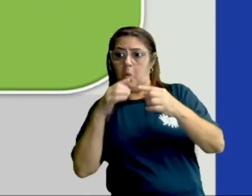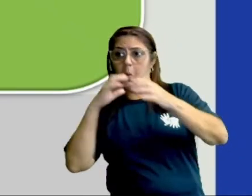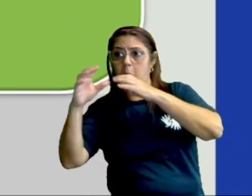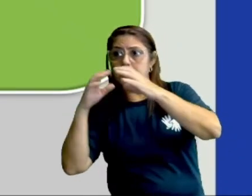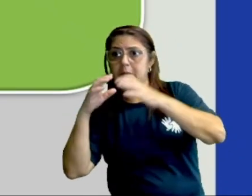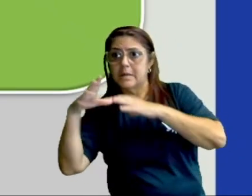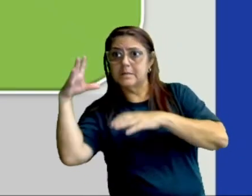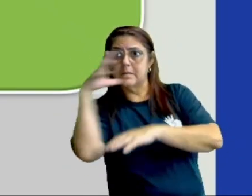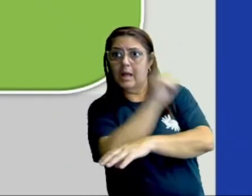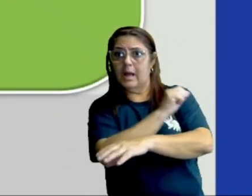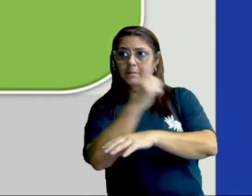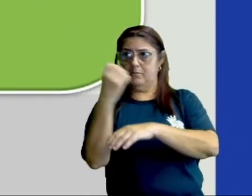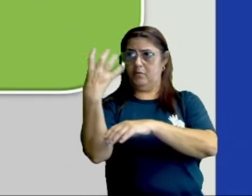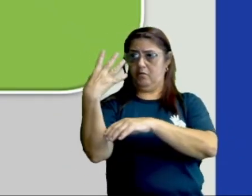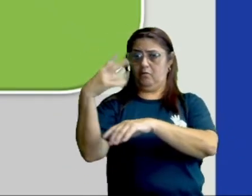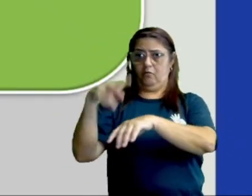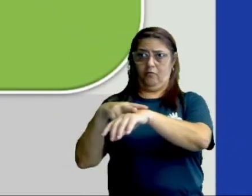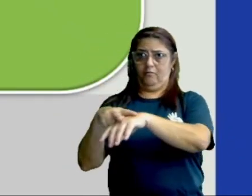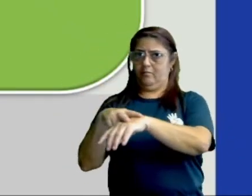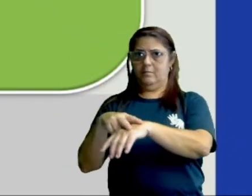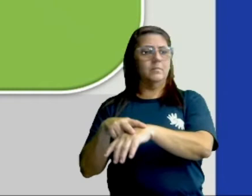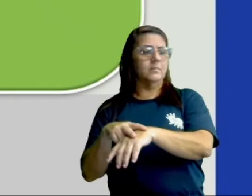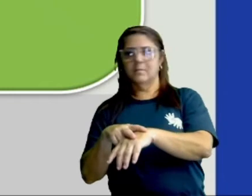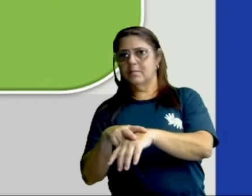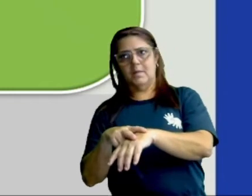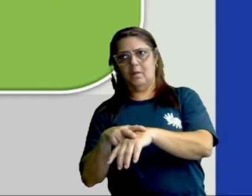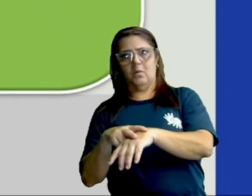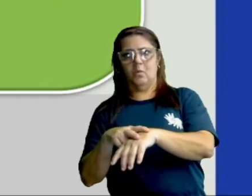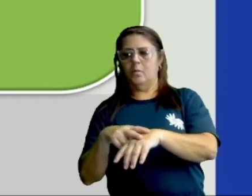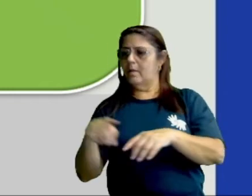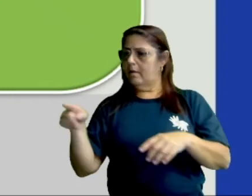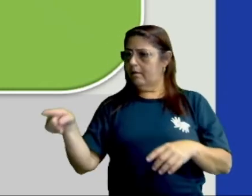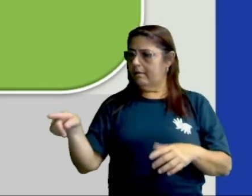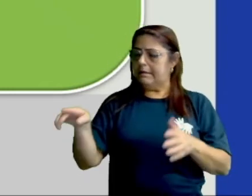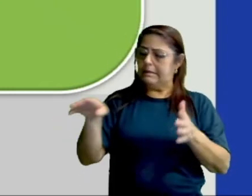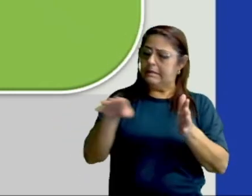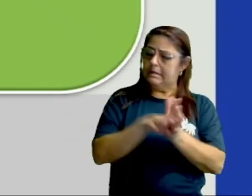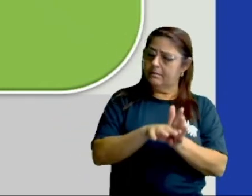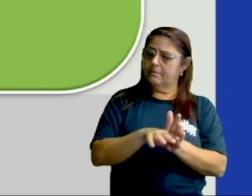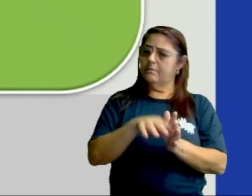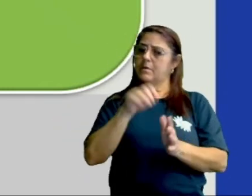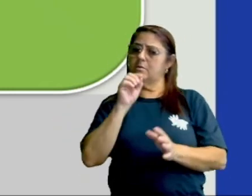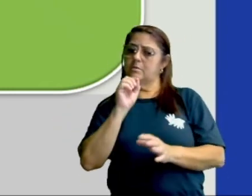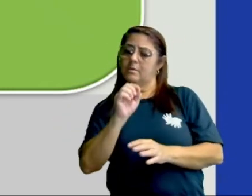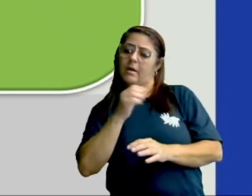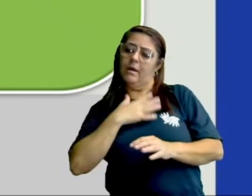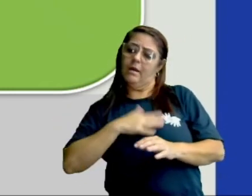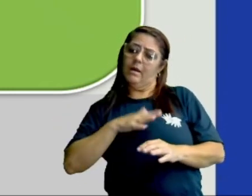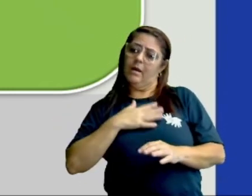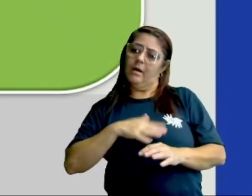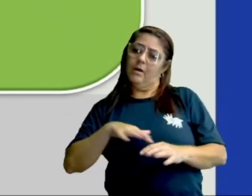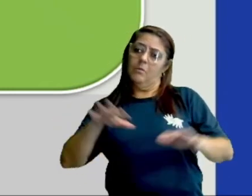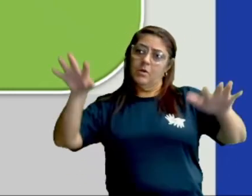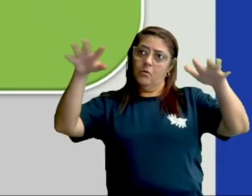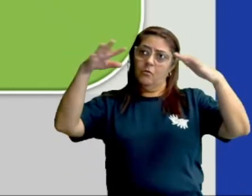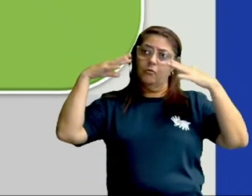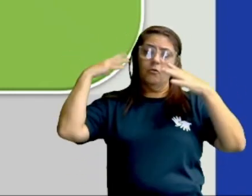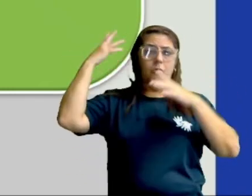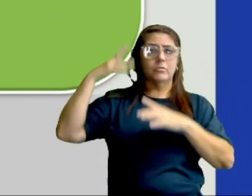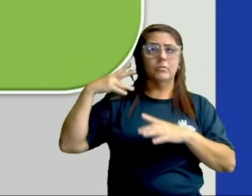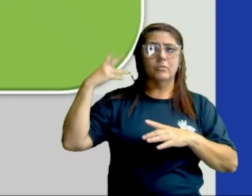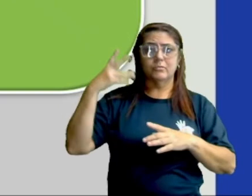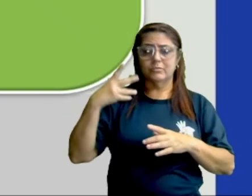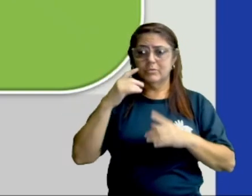tem algo que seja simultâneo ou que precisa estar diretamente ligado ou conectado naquela mesma